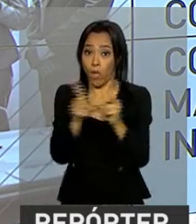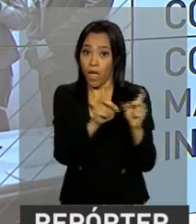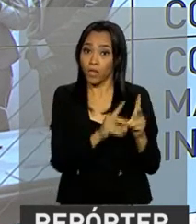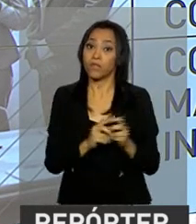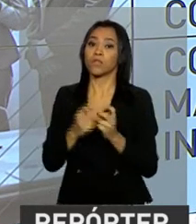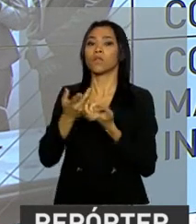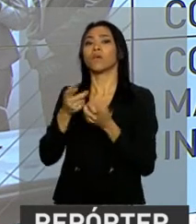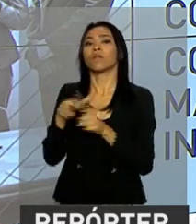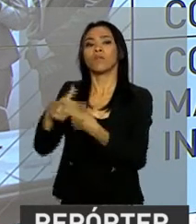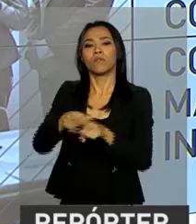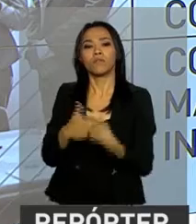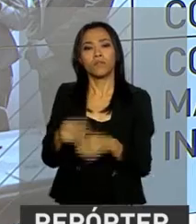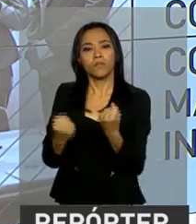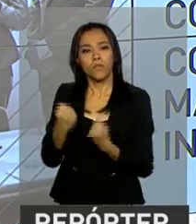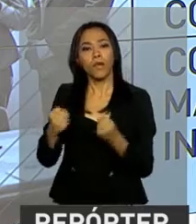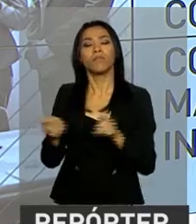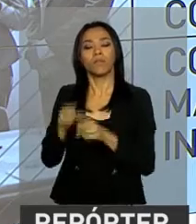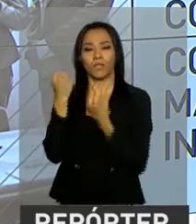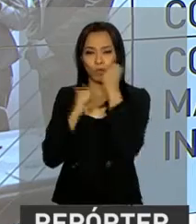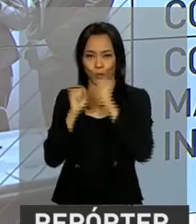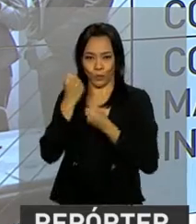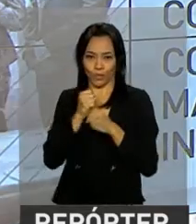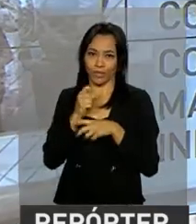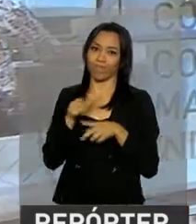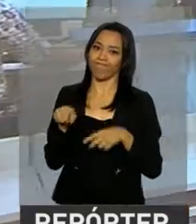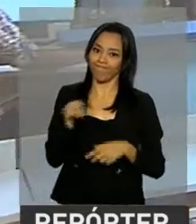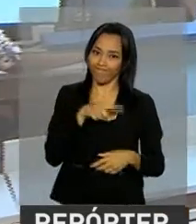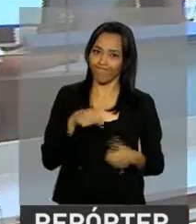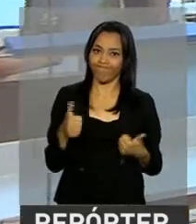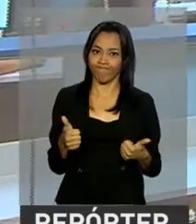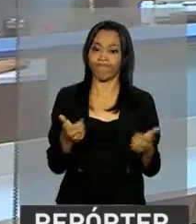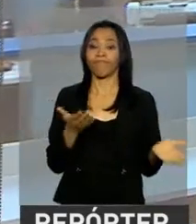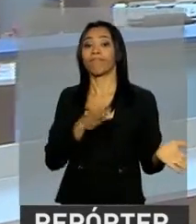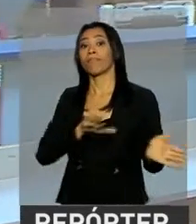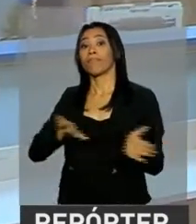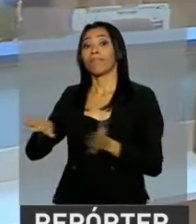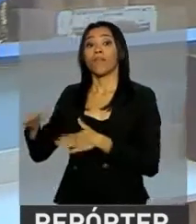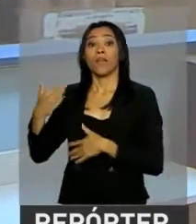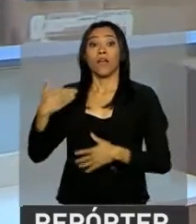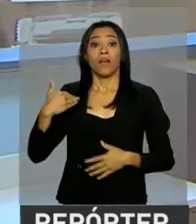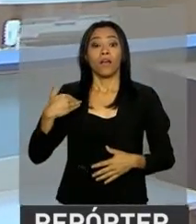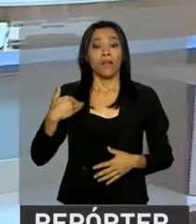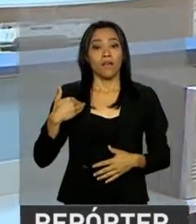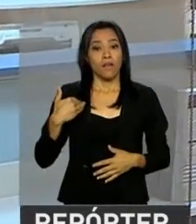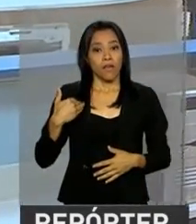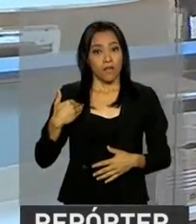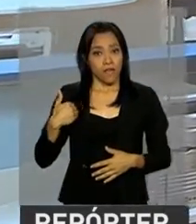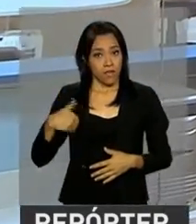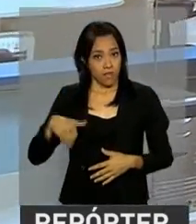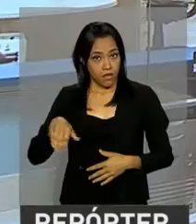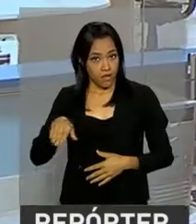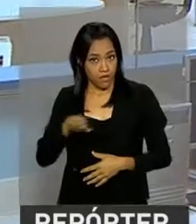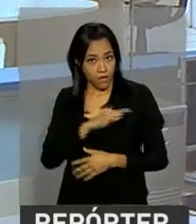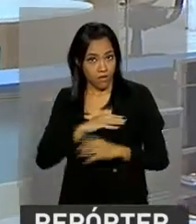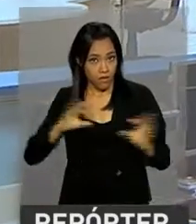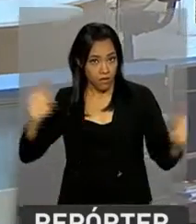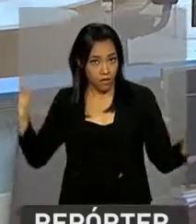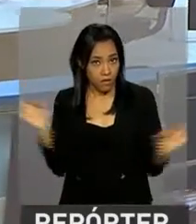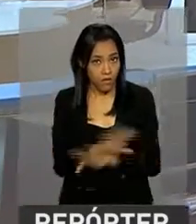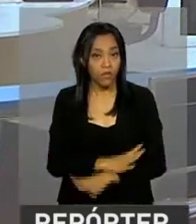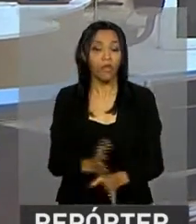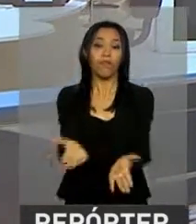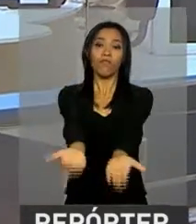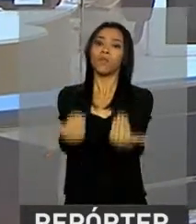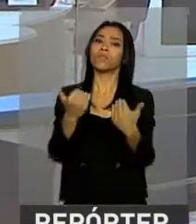de veículos e também indústrias e agora nós encerramos o nbb o repórter nbr essa edição